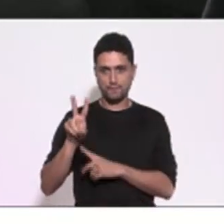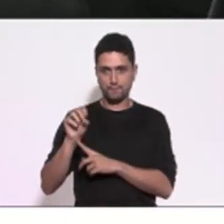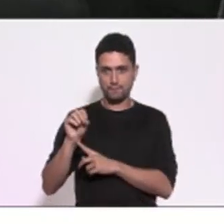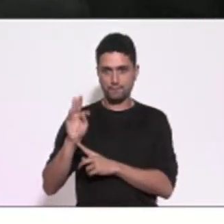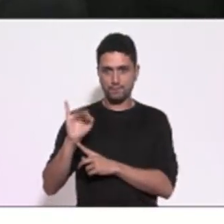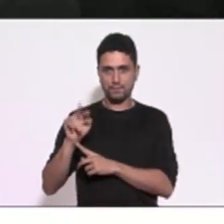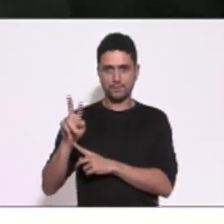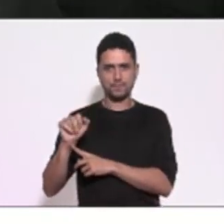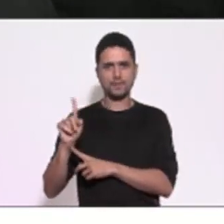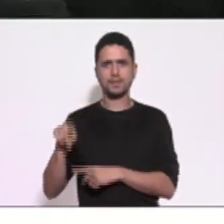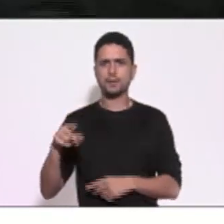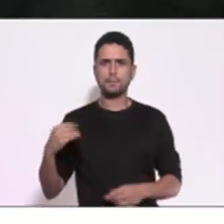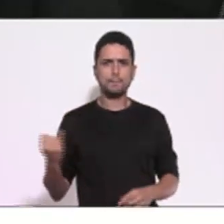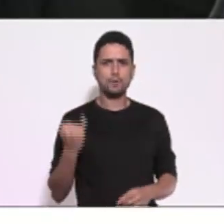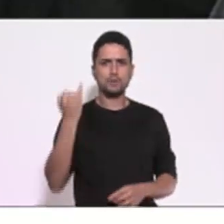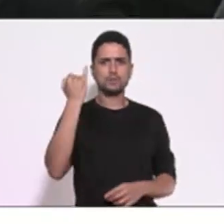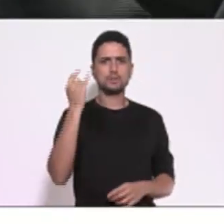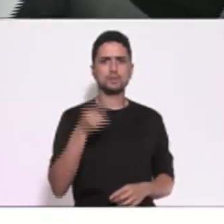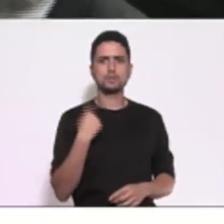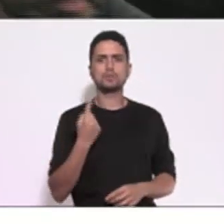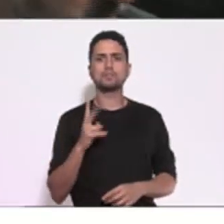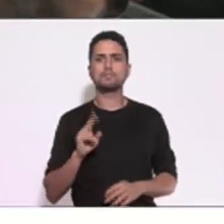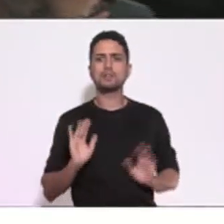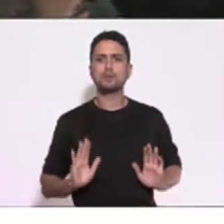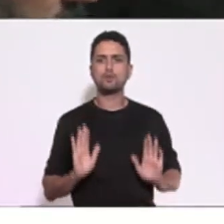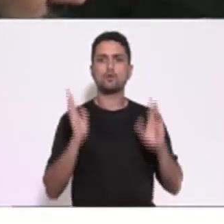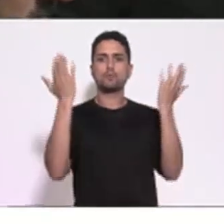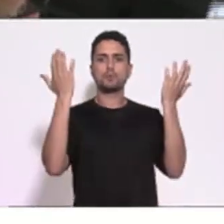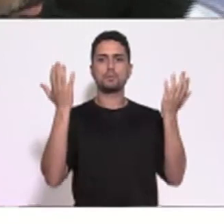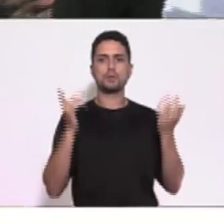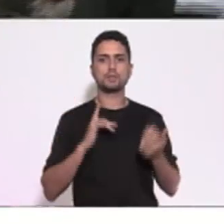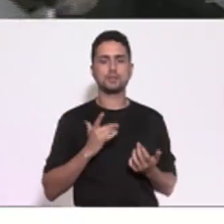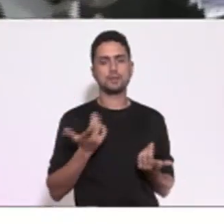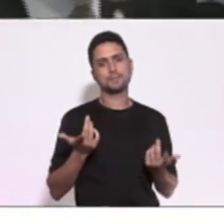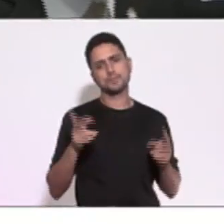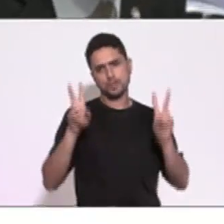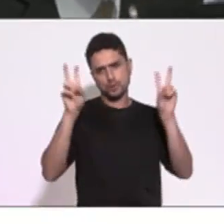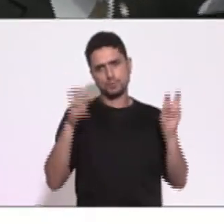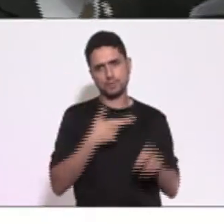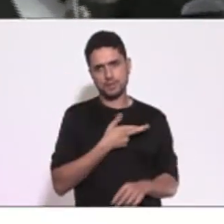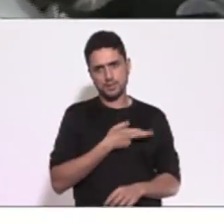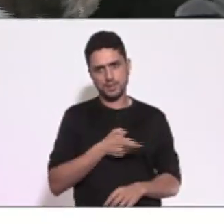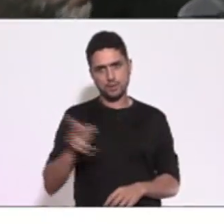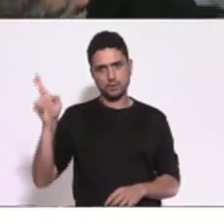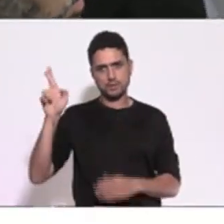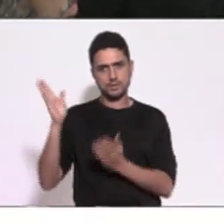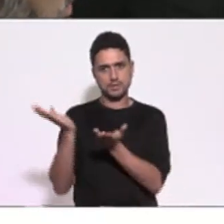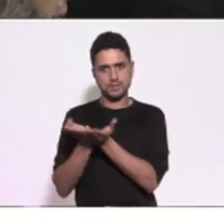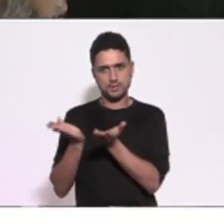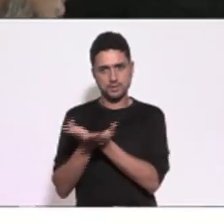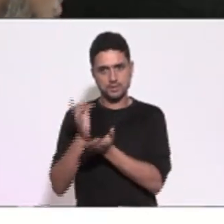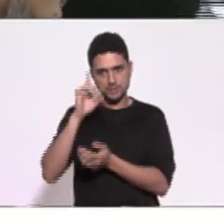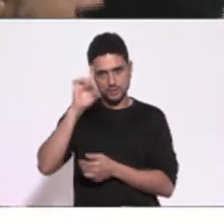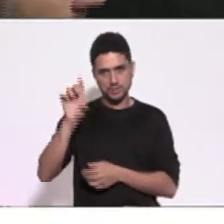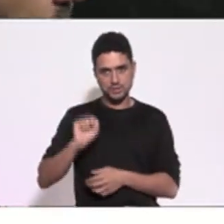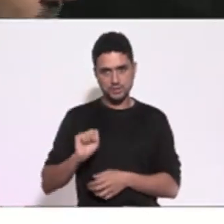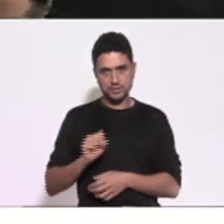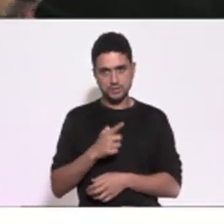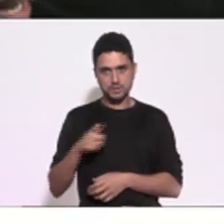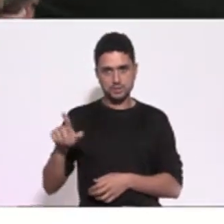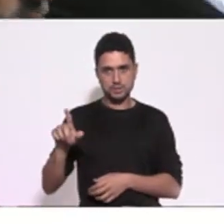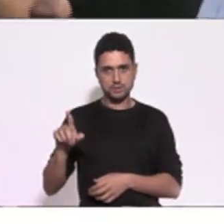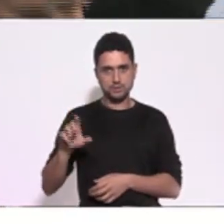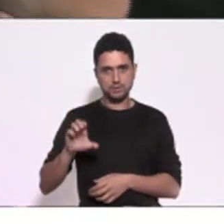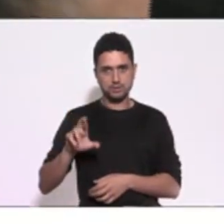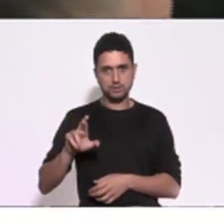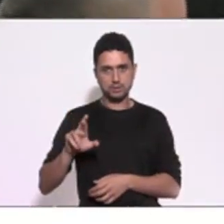é importante. Nós vamos comemorar, na linguagem religiosa cristã, dia de São Jorge, que